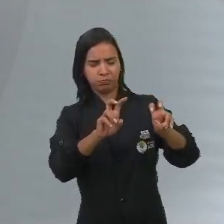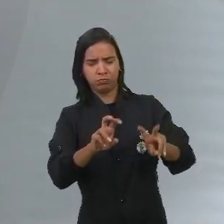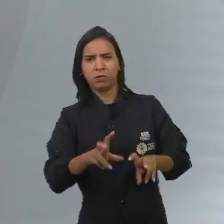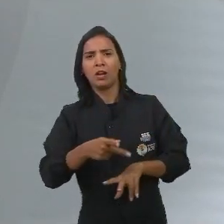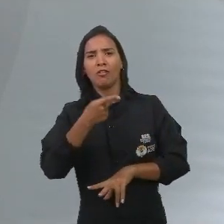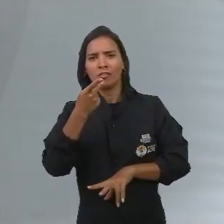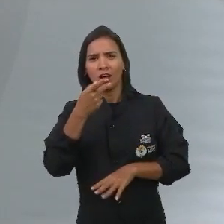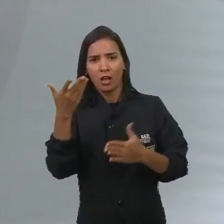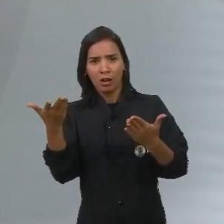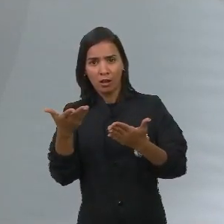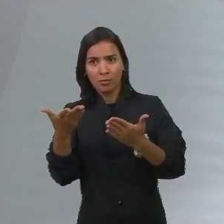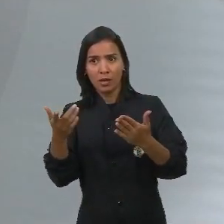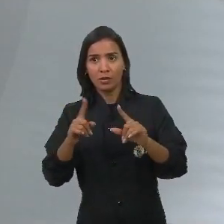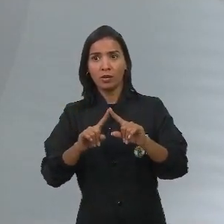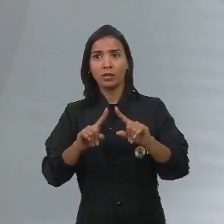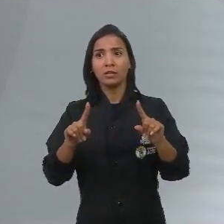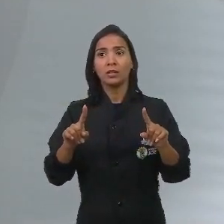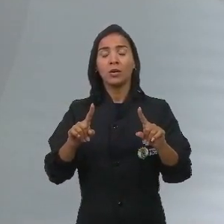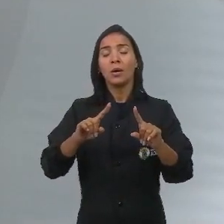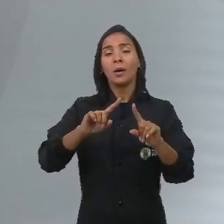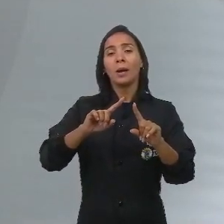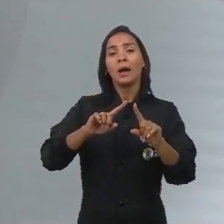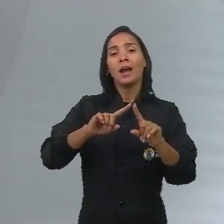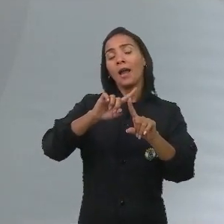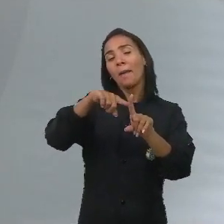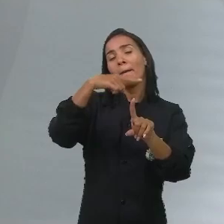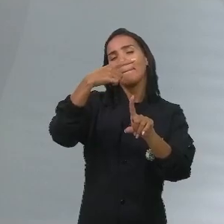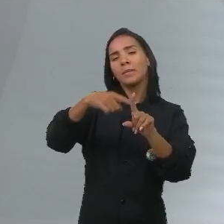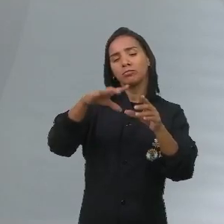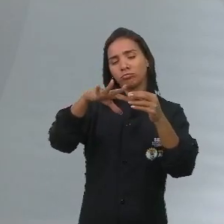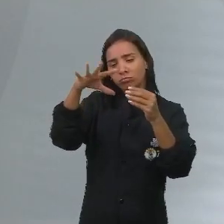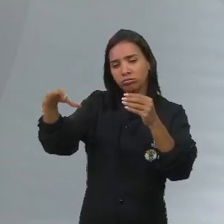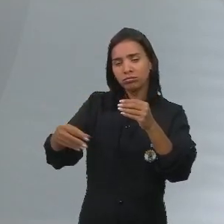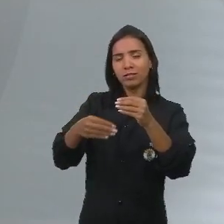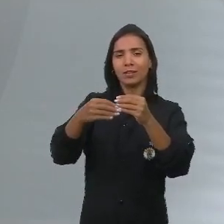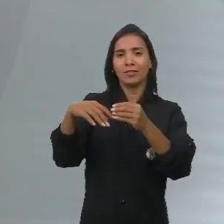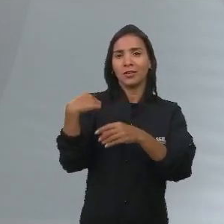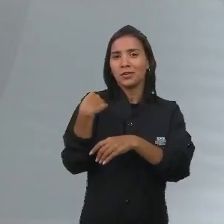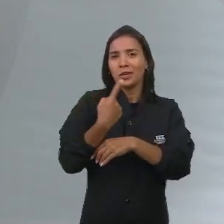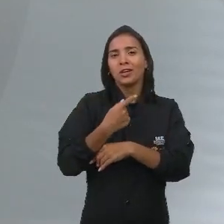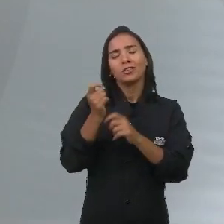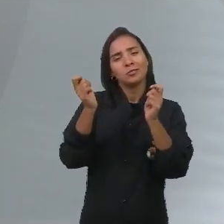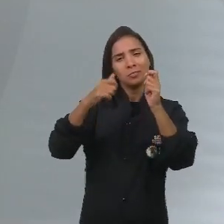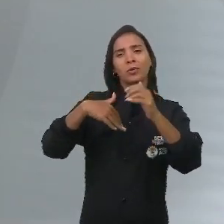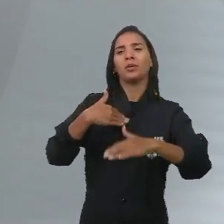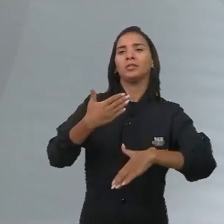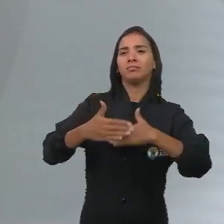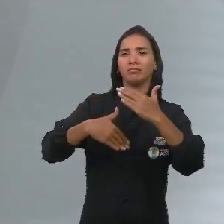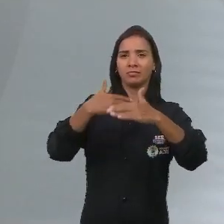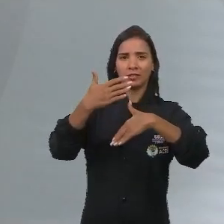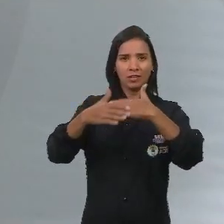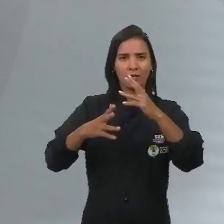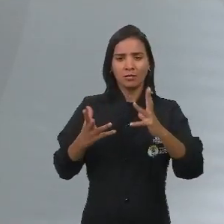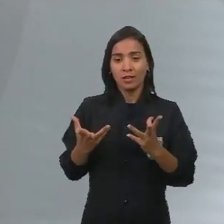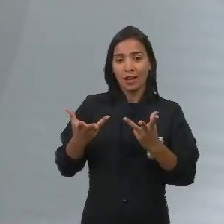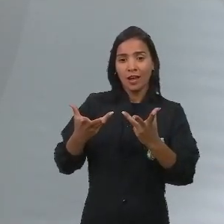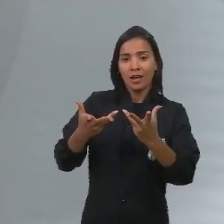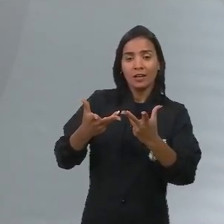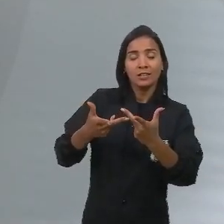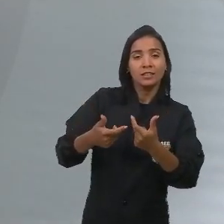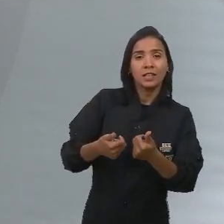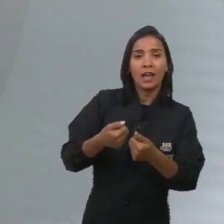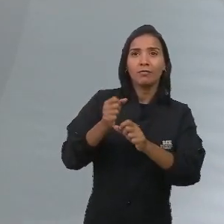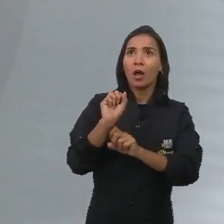e movimento e aqui são apenas mais ações que podem ser desenvolvidas ações no vôlei ações no futebol ações no basquete no